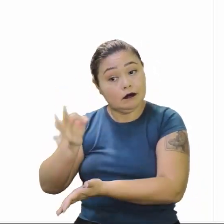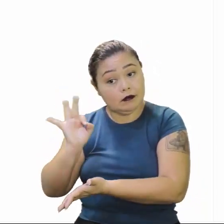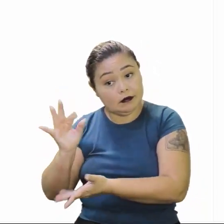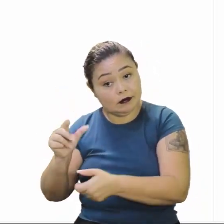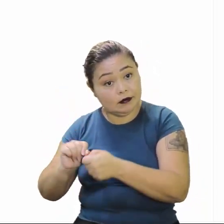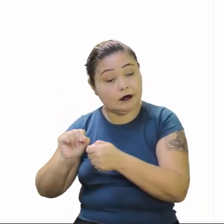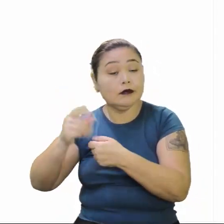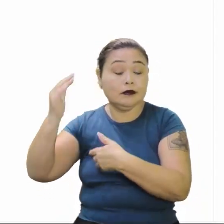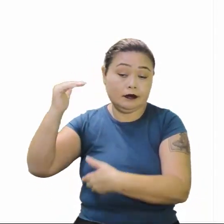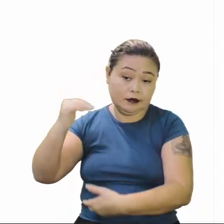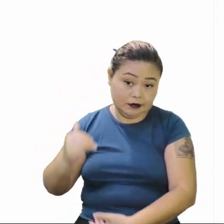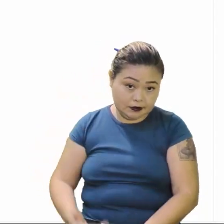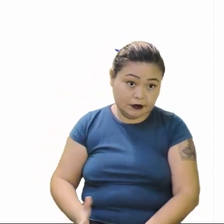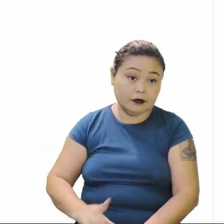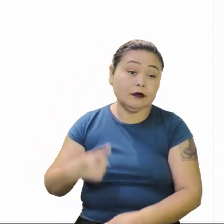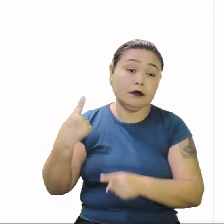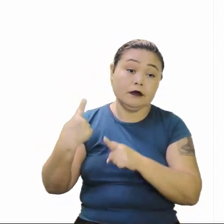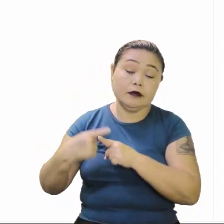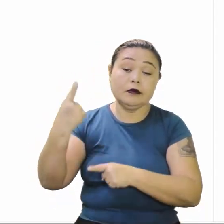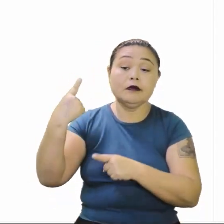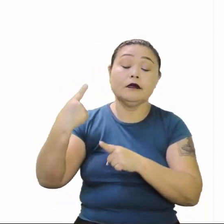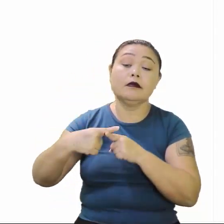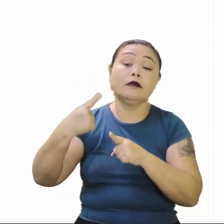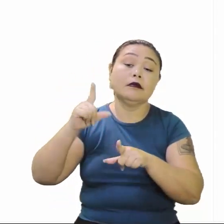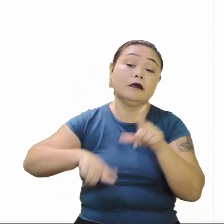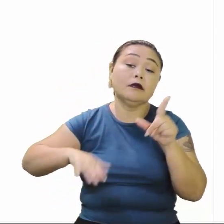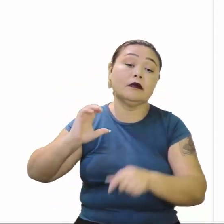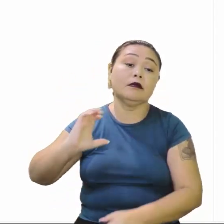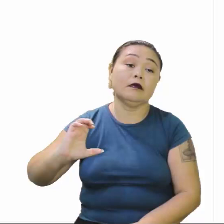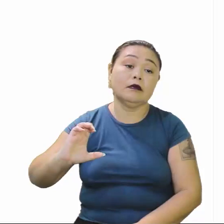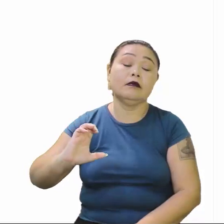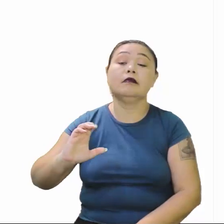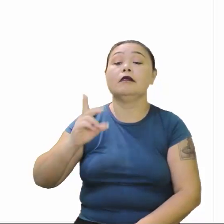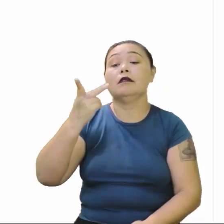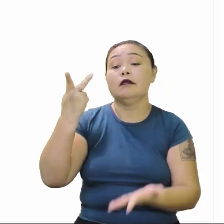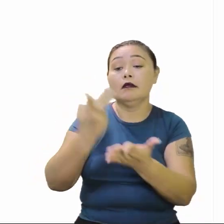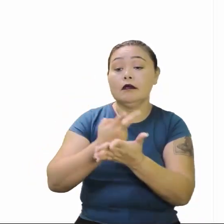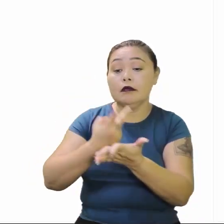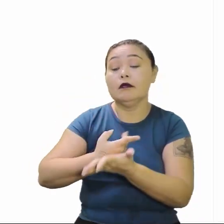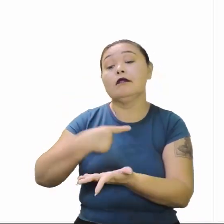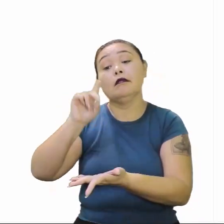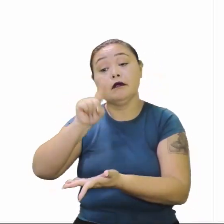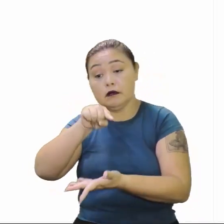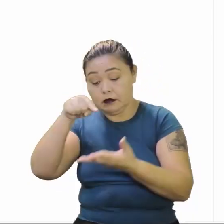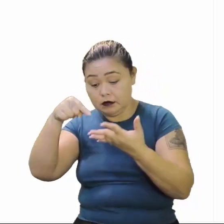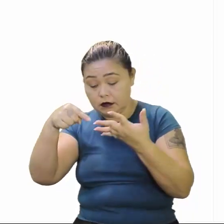assim sucessivamente. Por que a letra C? Falso, verdadeiro, verdadeiro e verdadeiro.